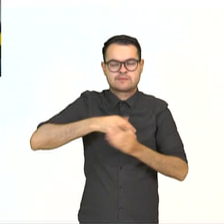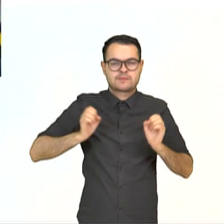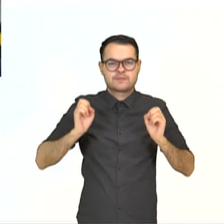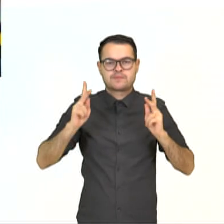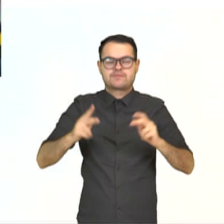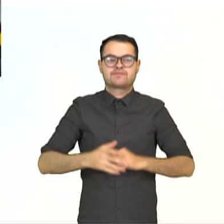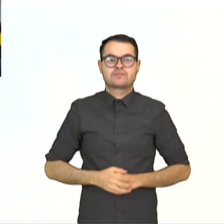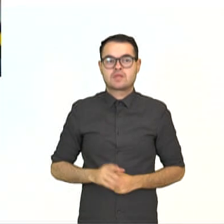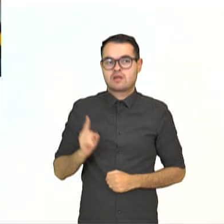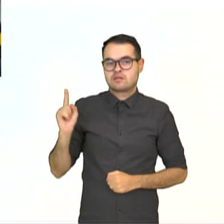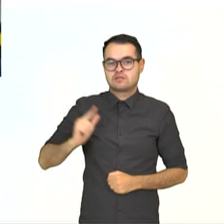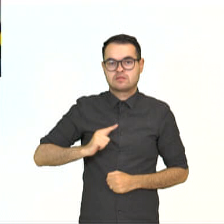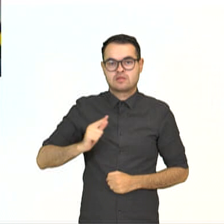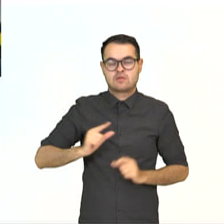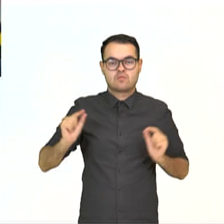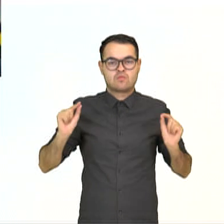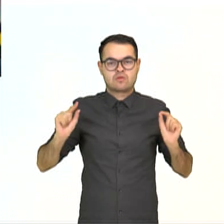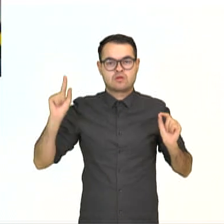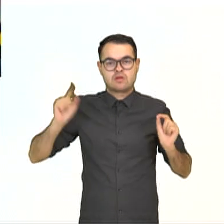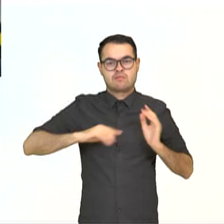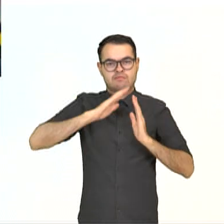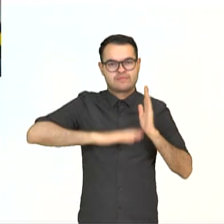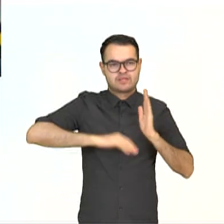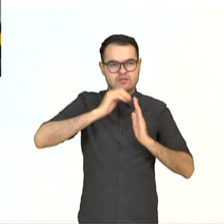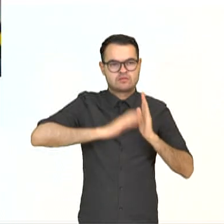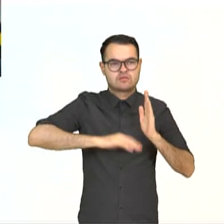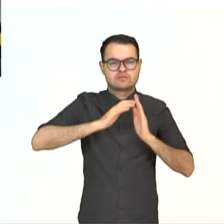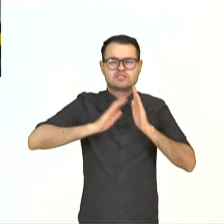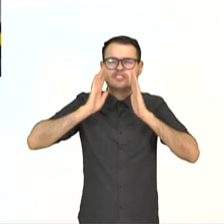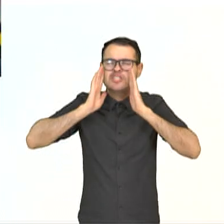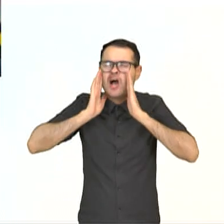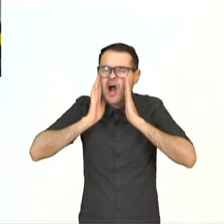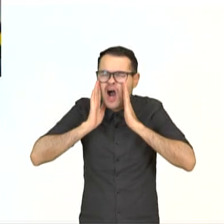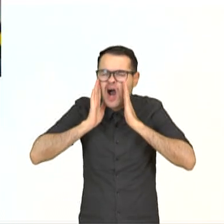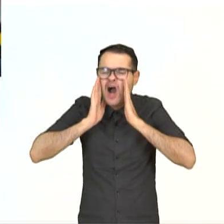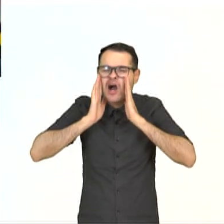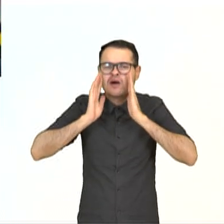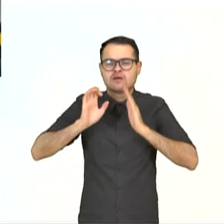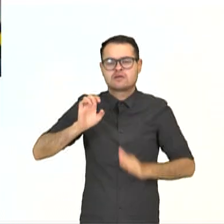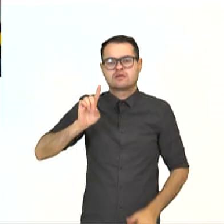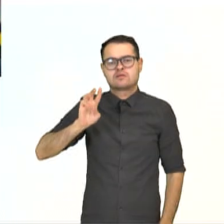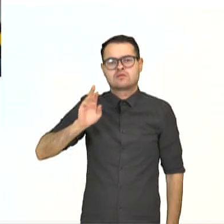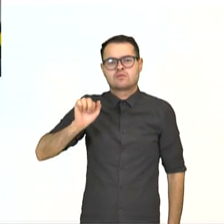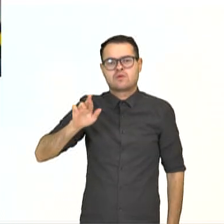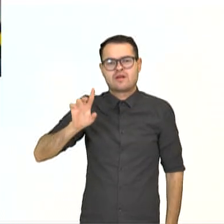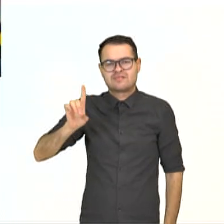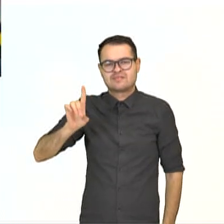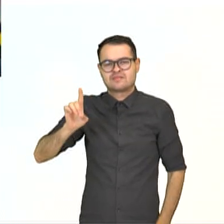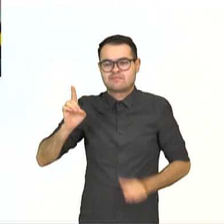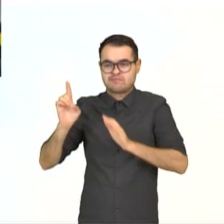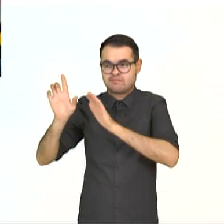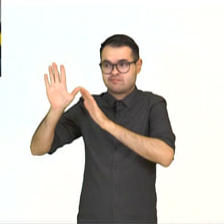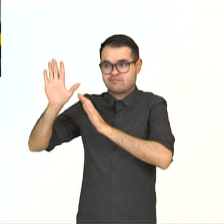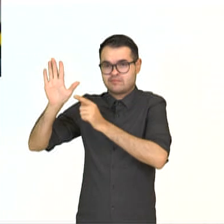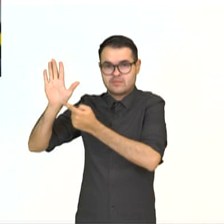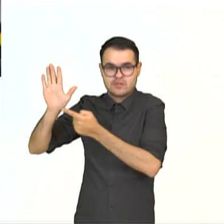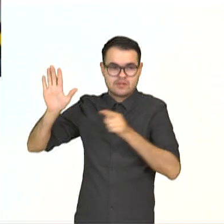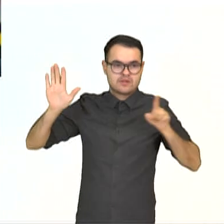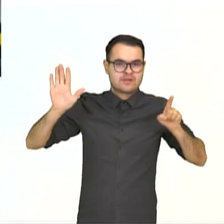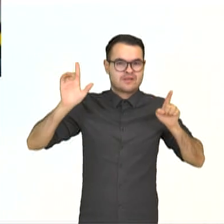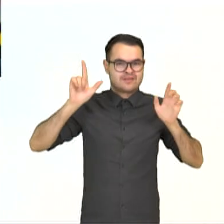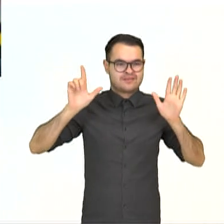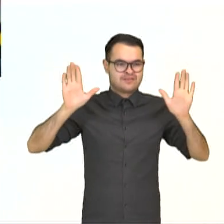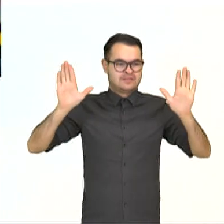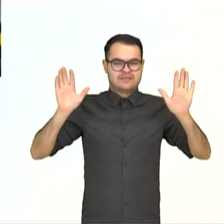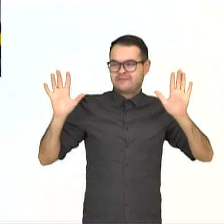intertextualidade. Aqui a gente tem uma pintura, O Grito, de Edvard Munch. E aí nós temos uma releitura com o Homer Simpson. Você